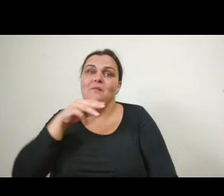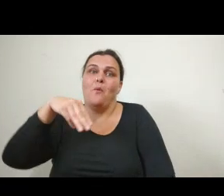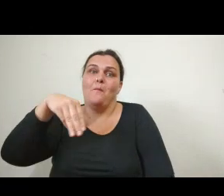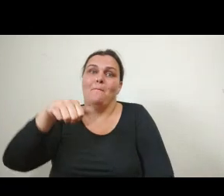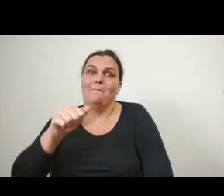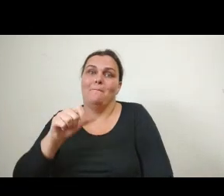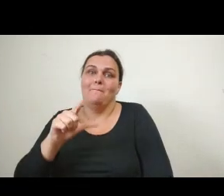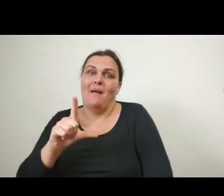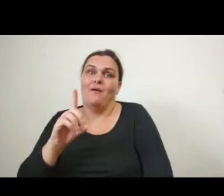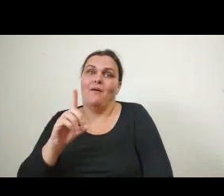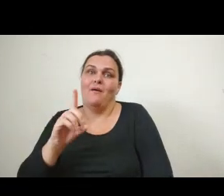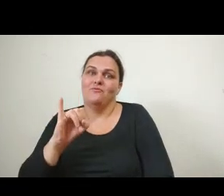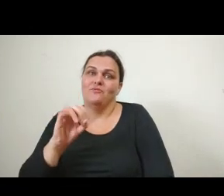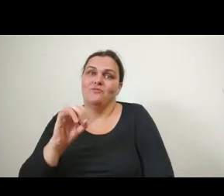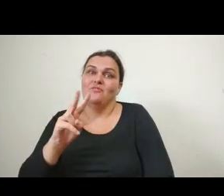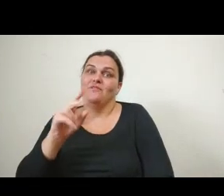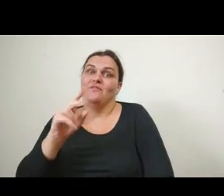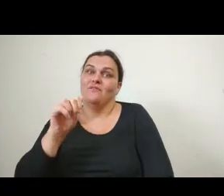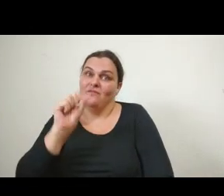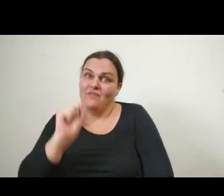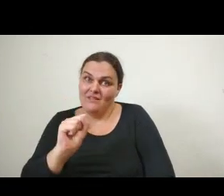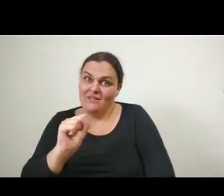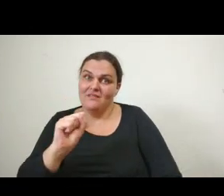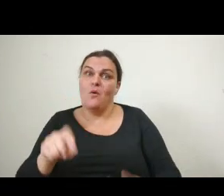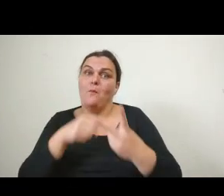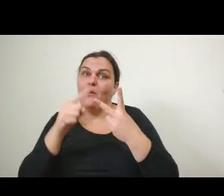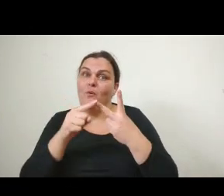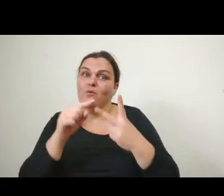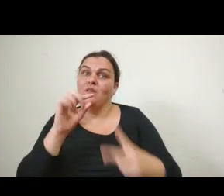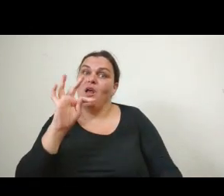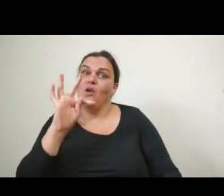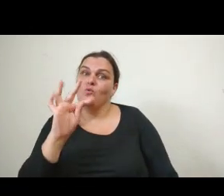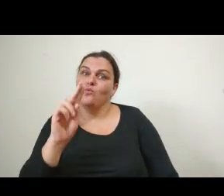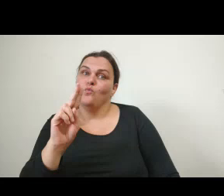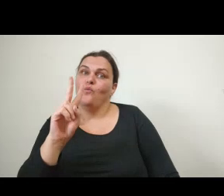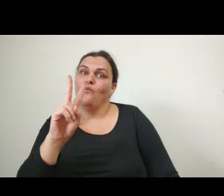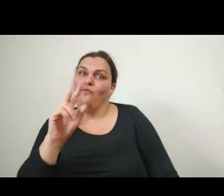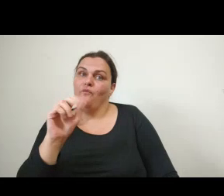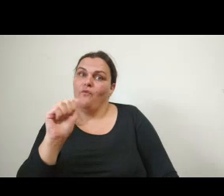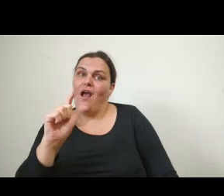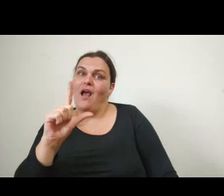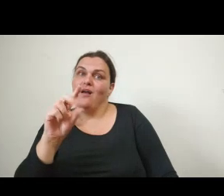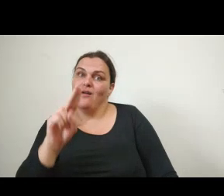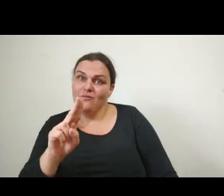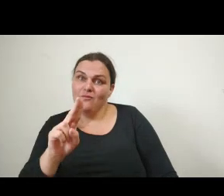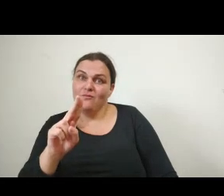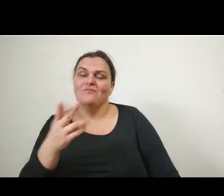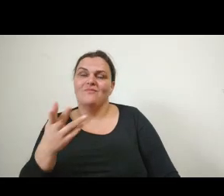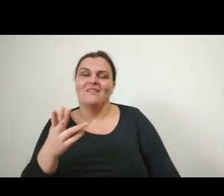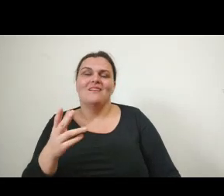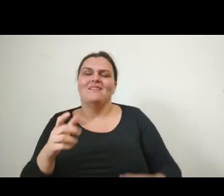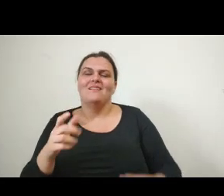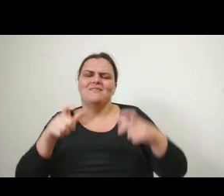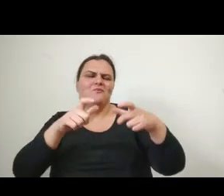locais sem dúvida paradisíacos, né, mas que podem inclusive deixar de